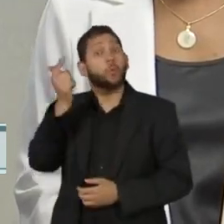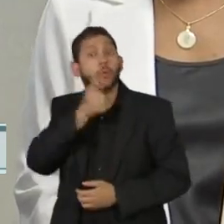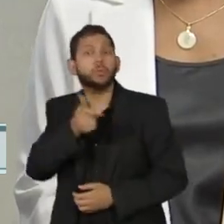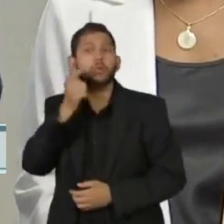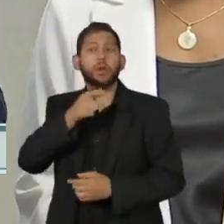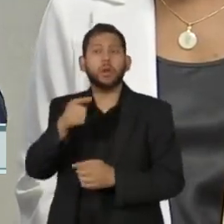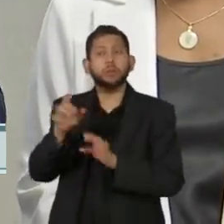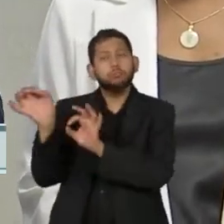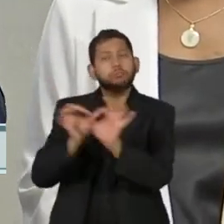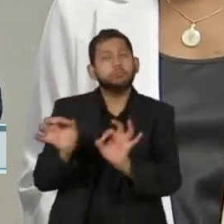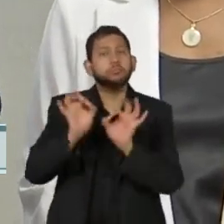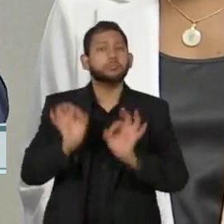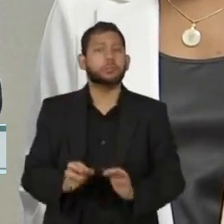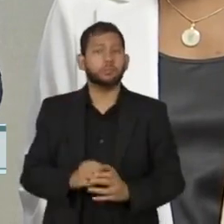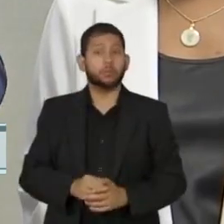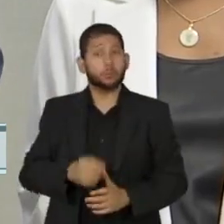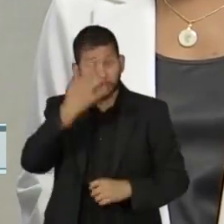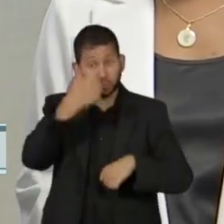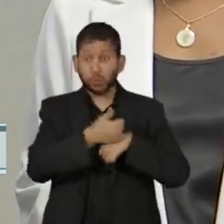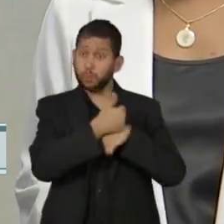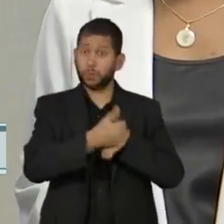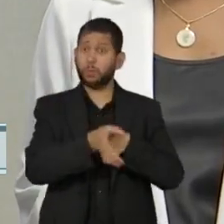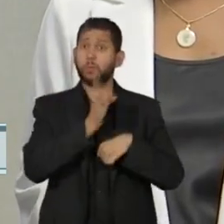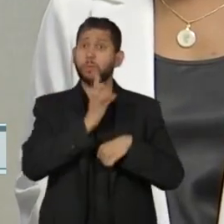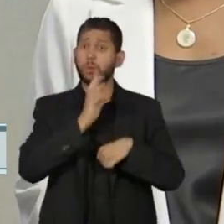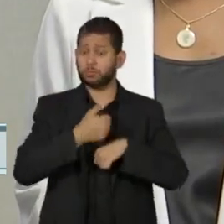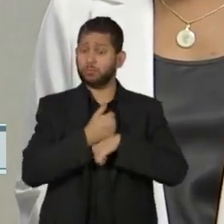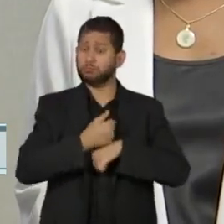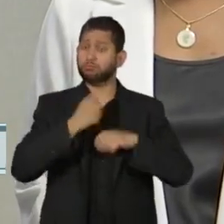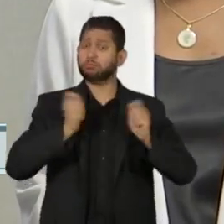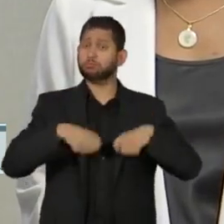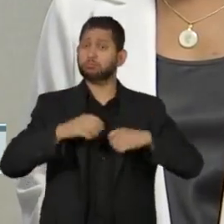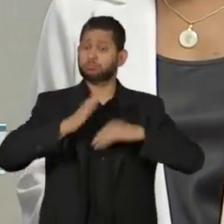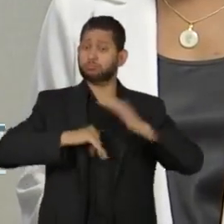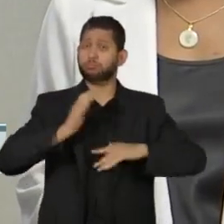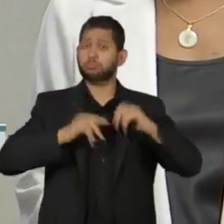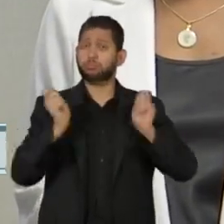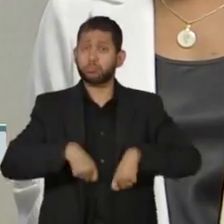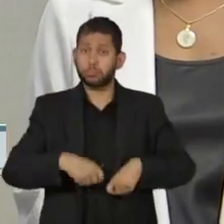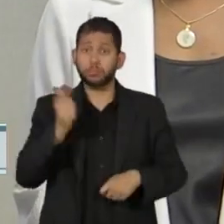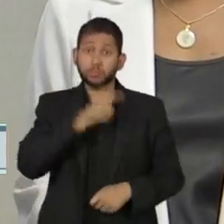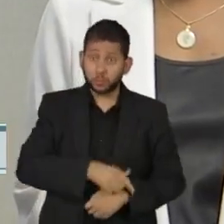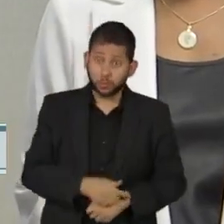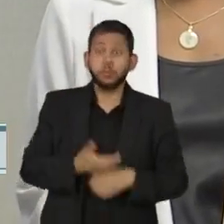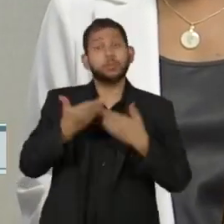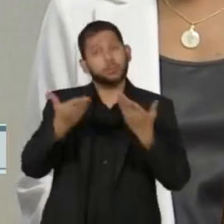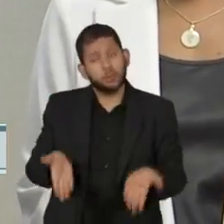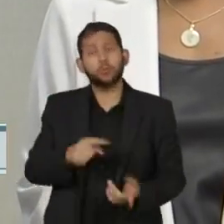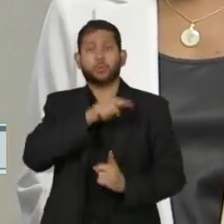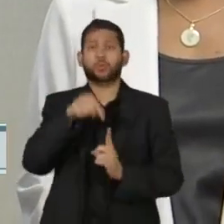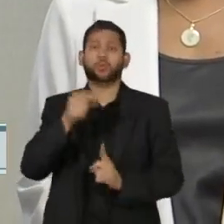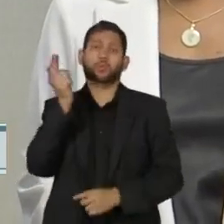necessárias ou seja quem tiver essas competências necessárias para dar os resultados E foi exatamente esse objetivo que foi perseguido